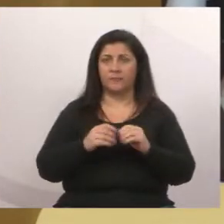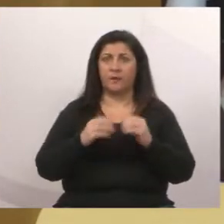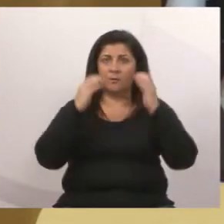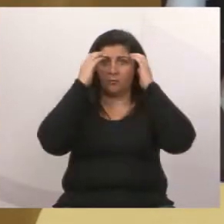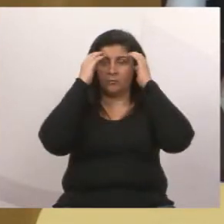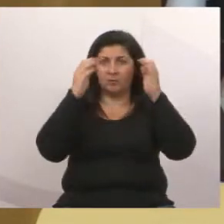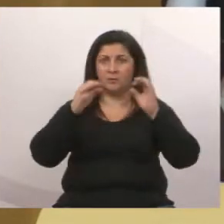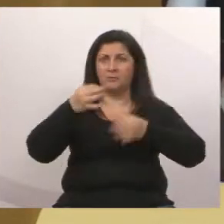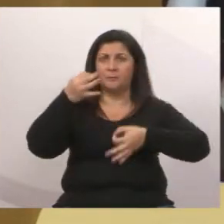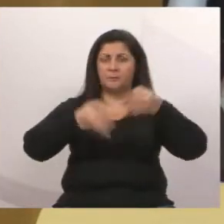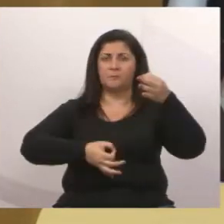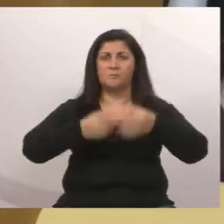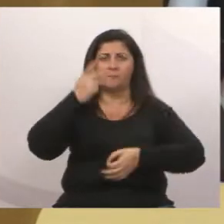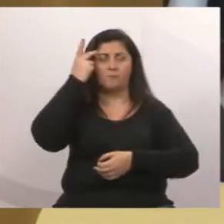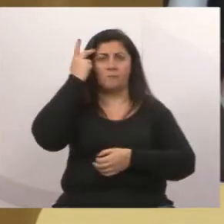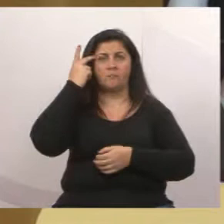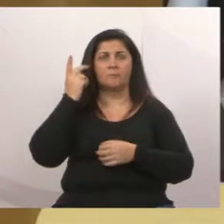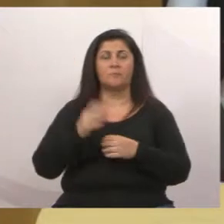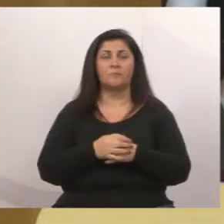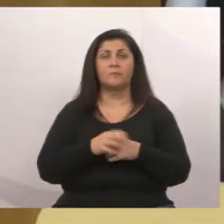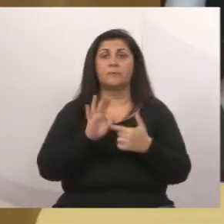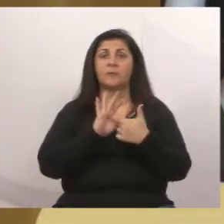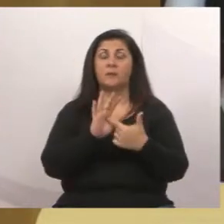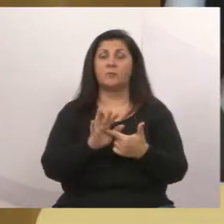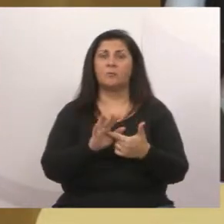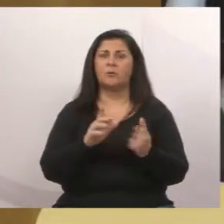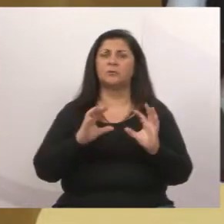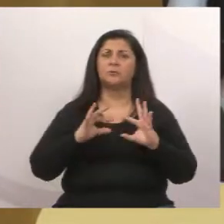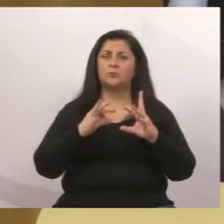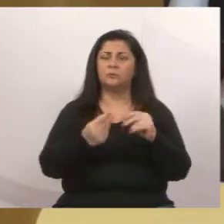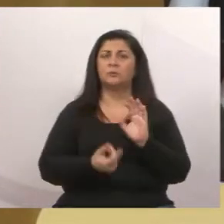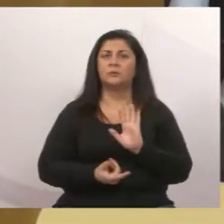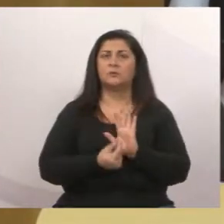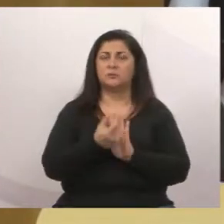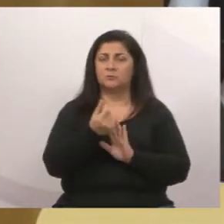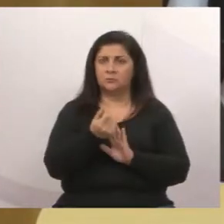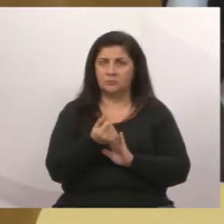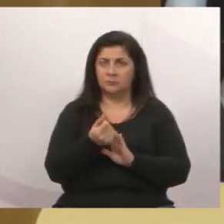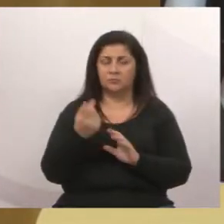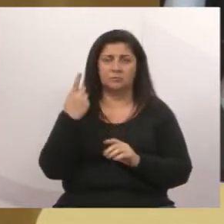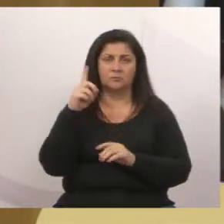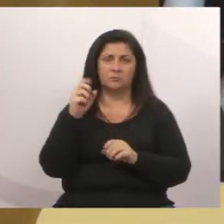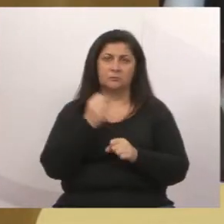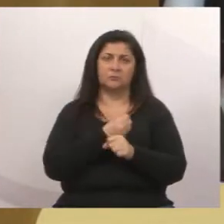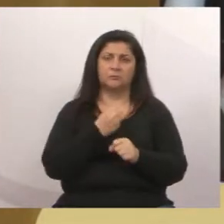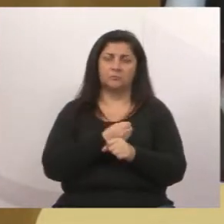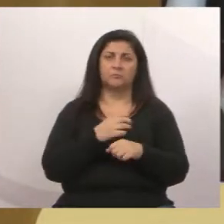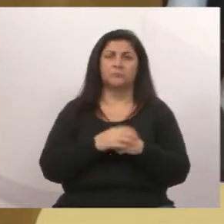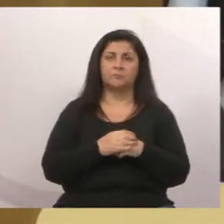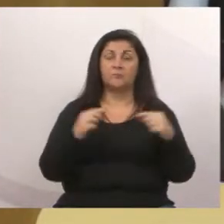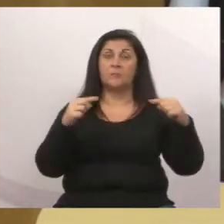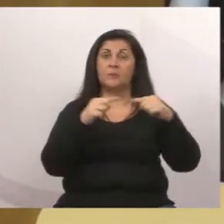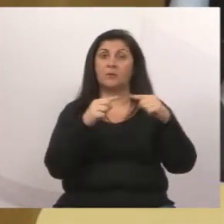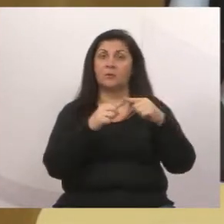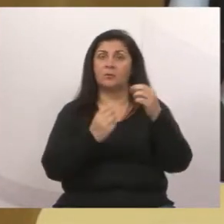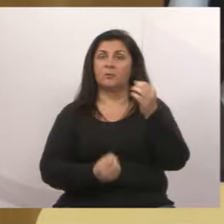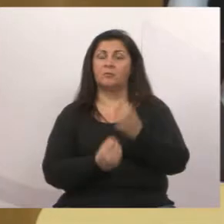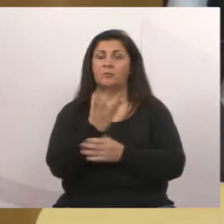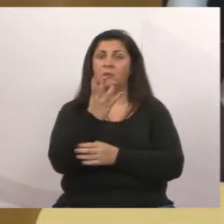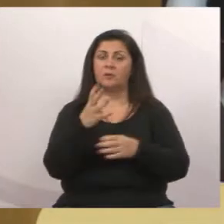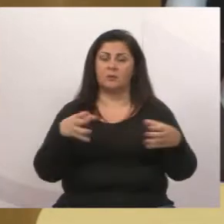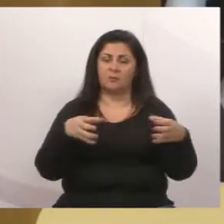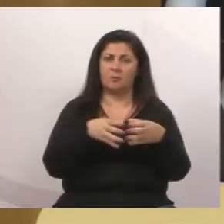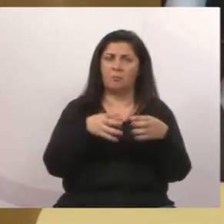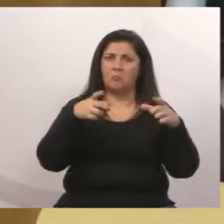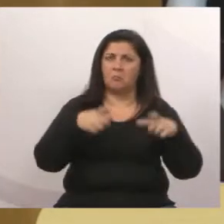Paulo na apreciação das contas do Legislativo dos últimos anos e, desta forma, objetiva a criação de um órgão